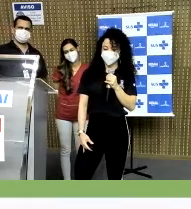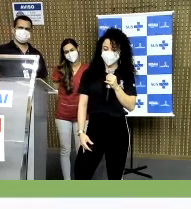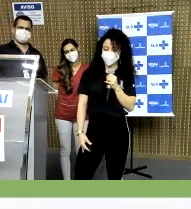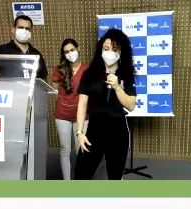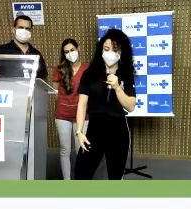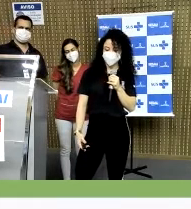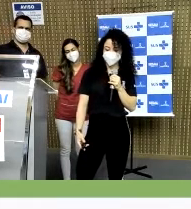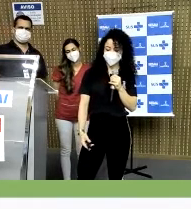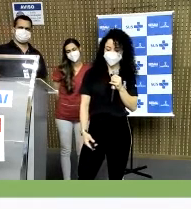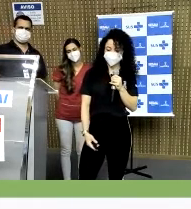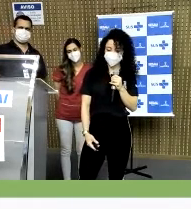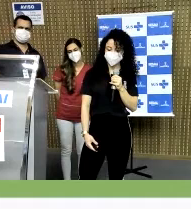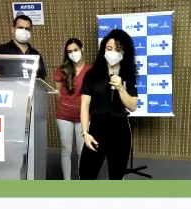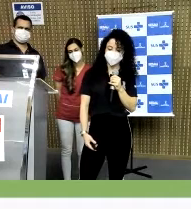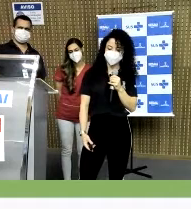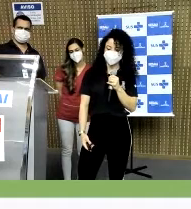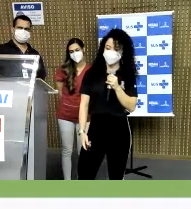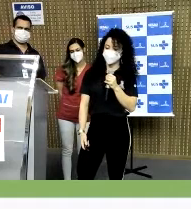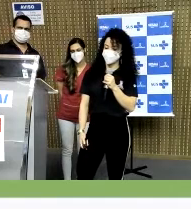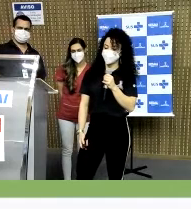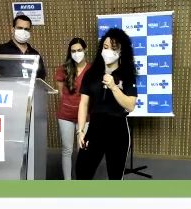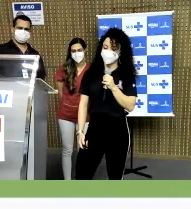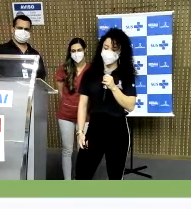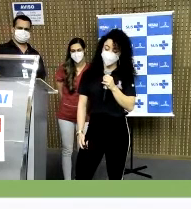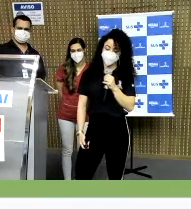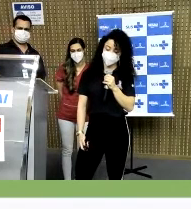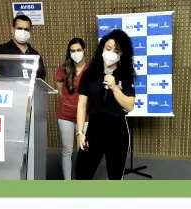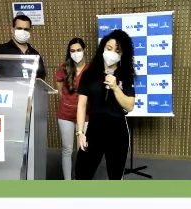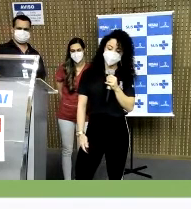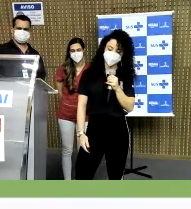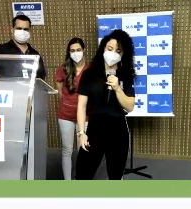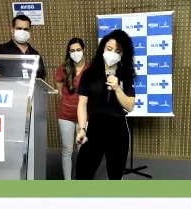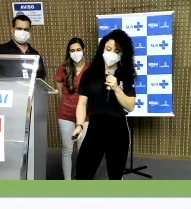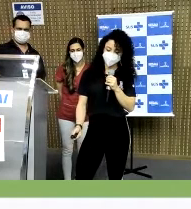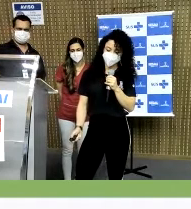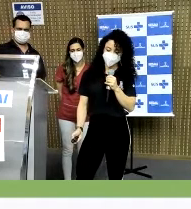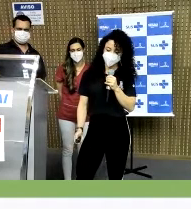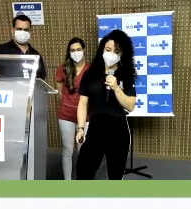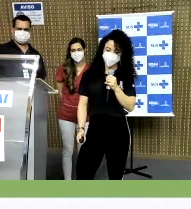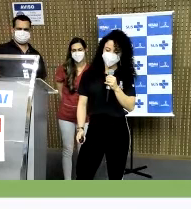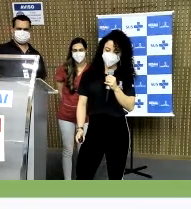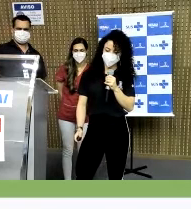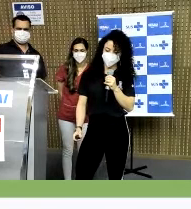do território, em 2020 foram 6, e no primeiro semestre de 2021 foram 5.